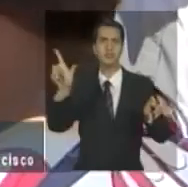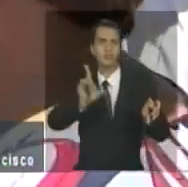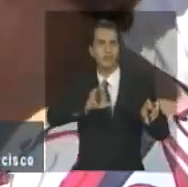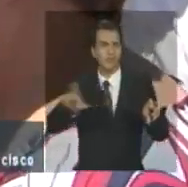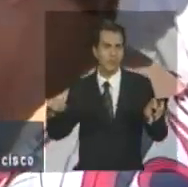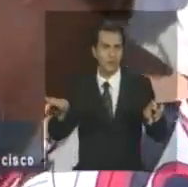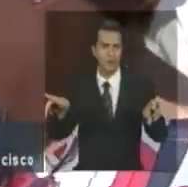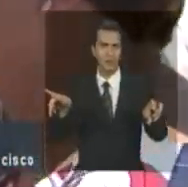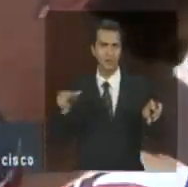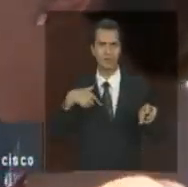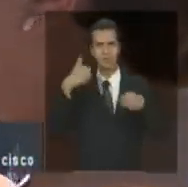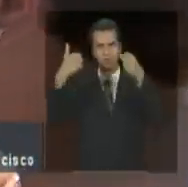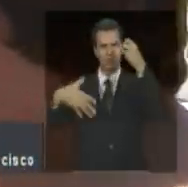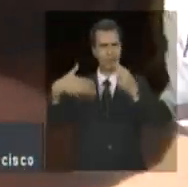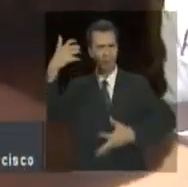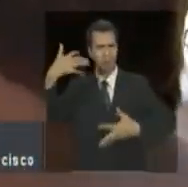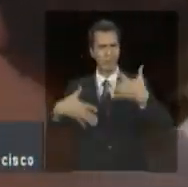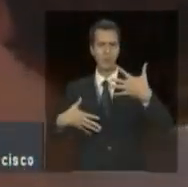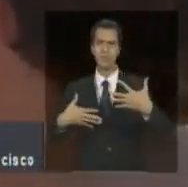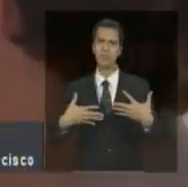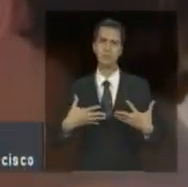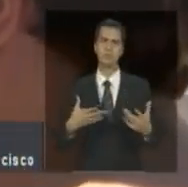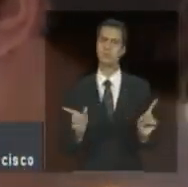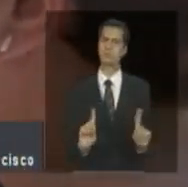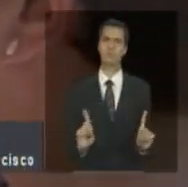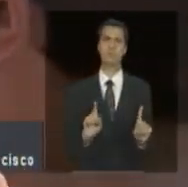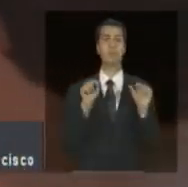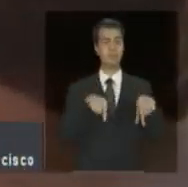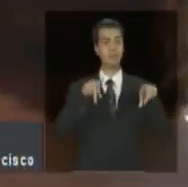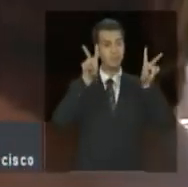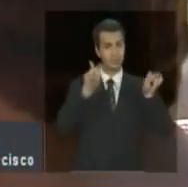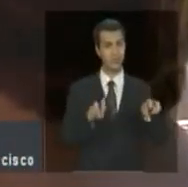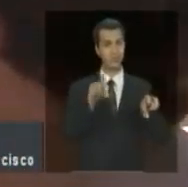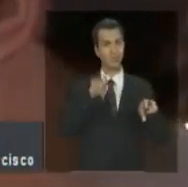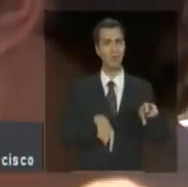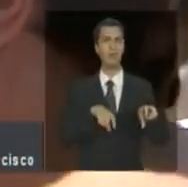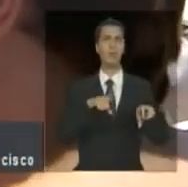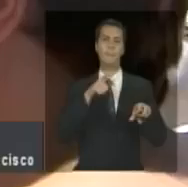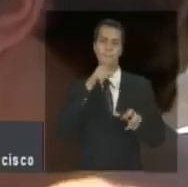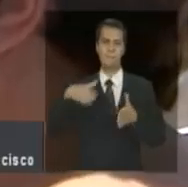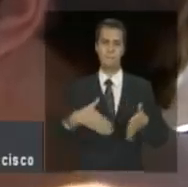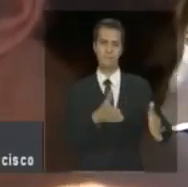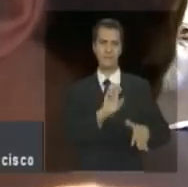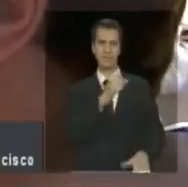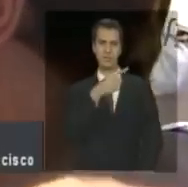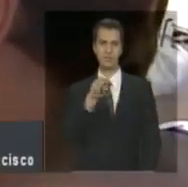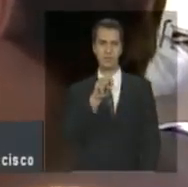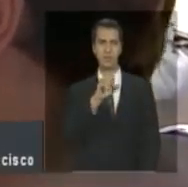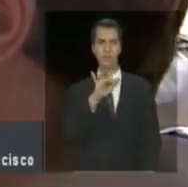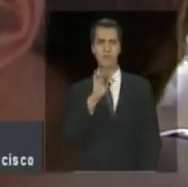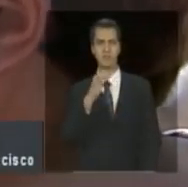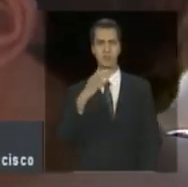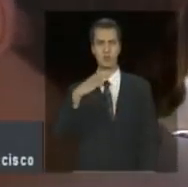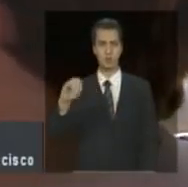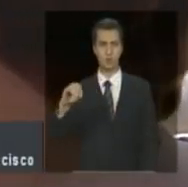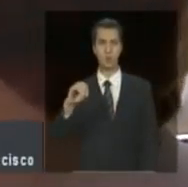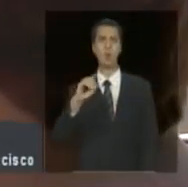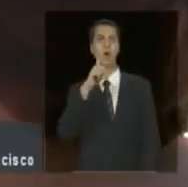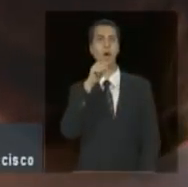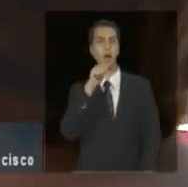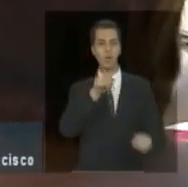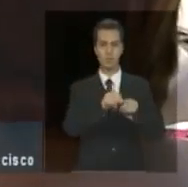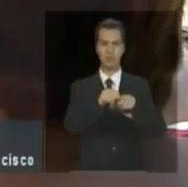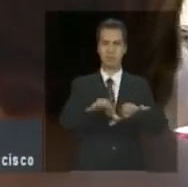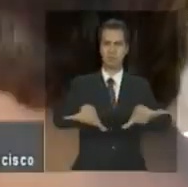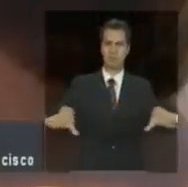interligação da bacia do São Francisco, a garantia de água para a população dos principais estados do